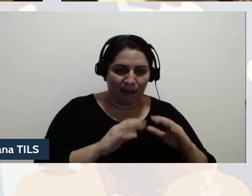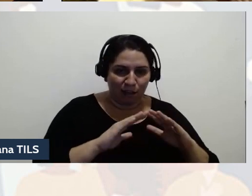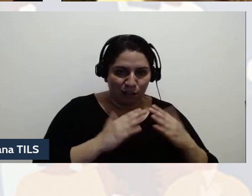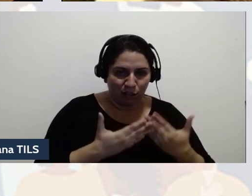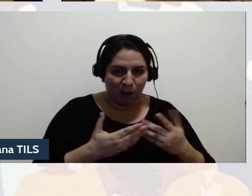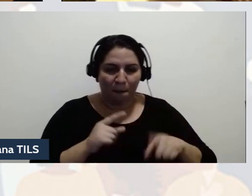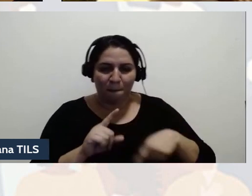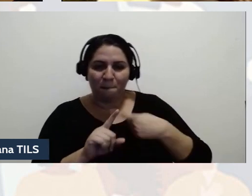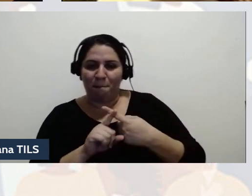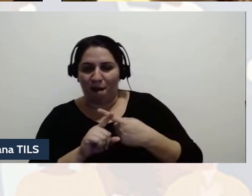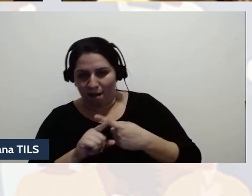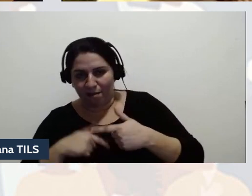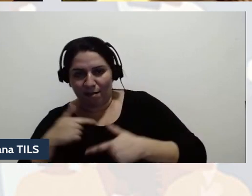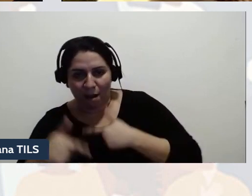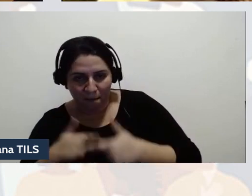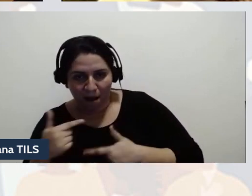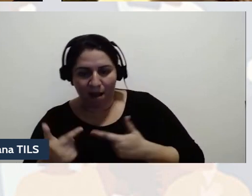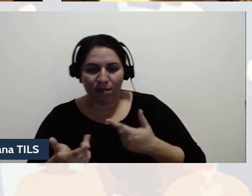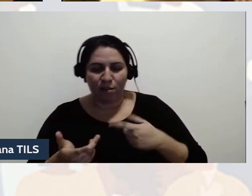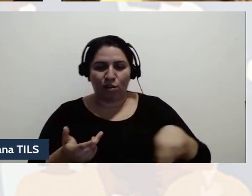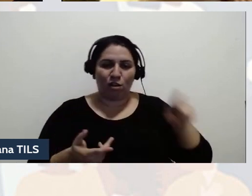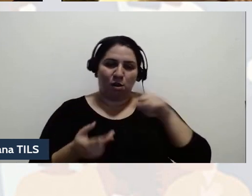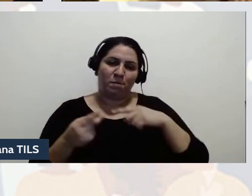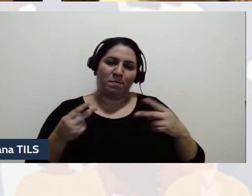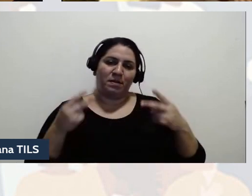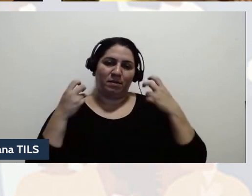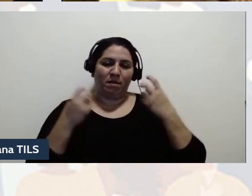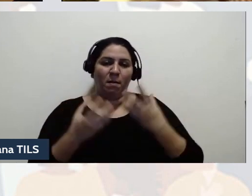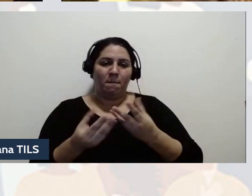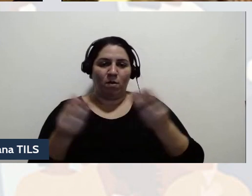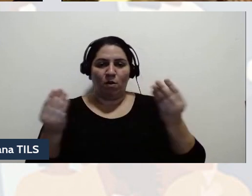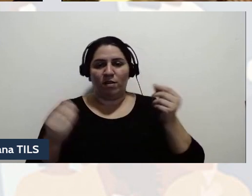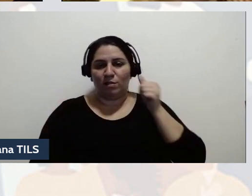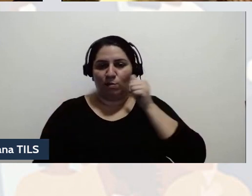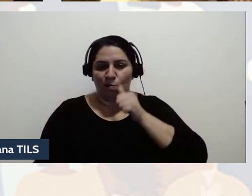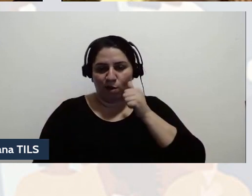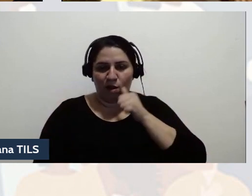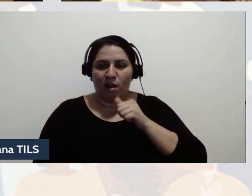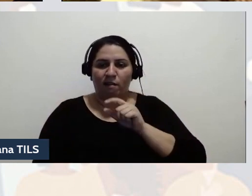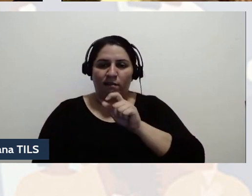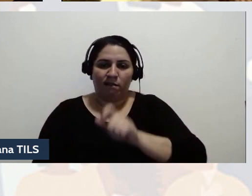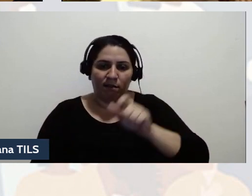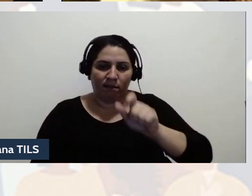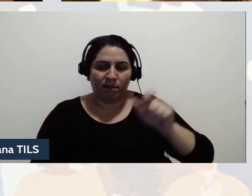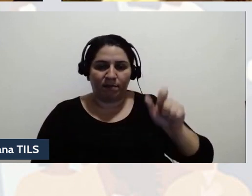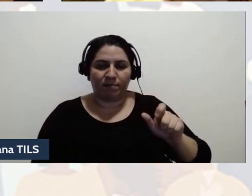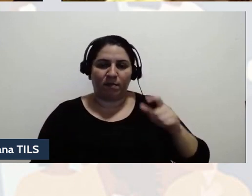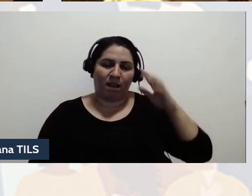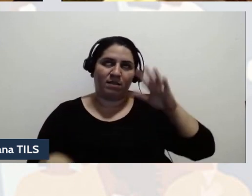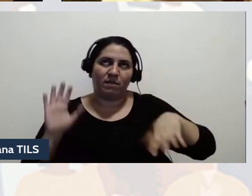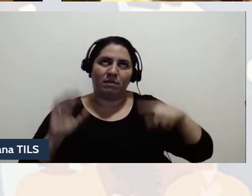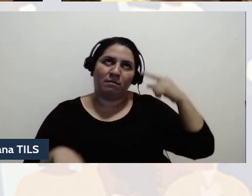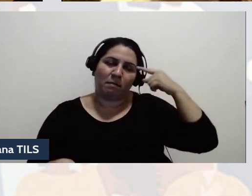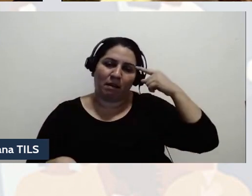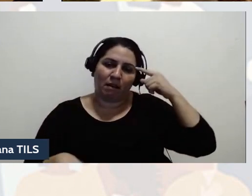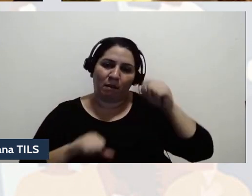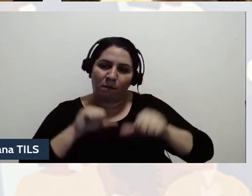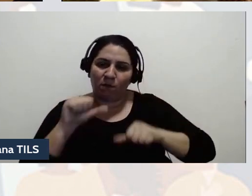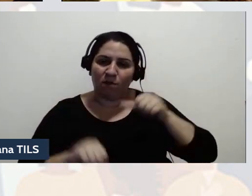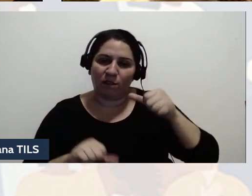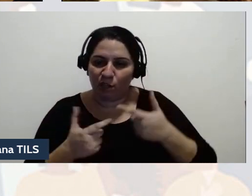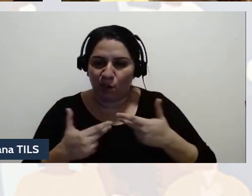interessante para a gente ver como muitas mulheres, né, a meu ver, mudaram de ideia. Muitas mulheres que eram a favor